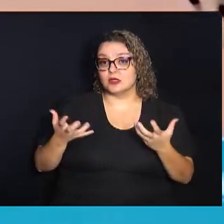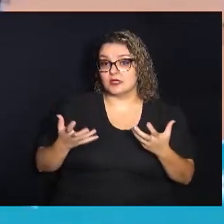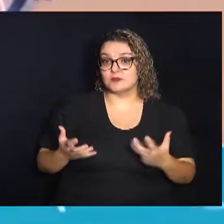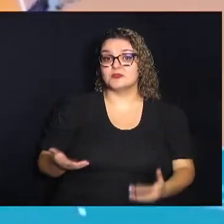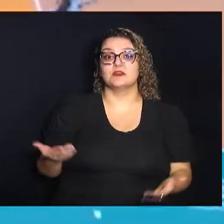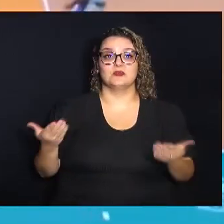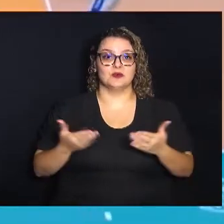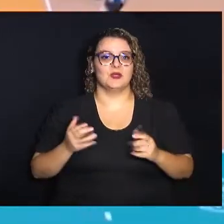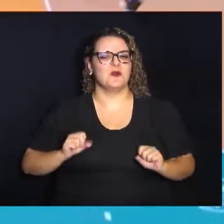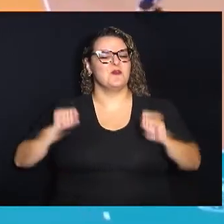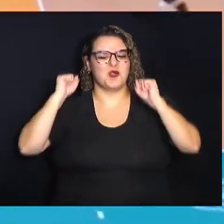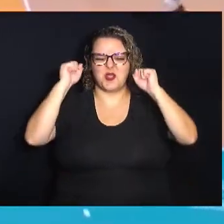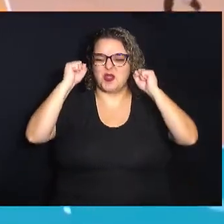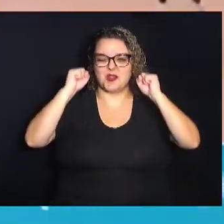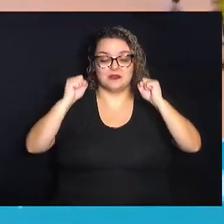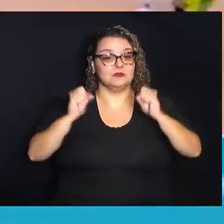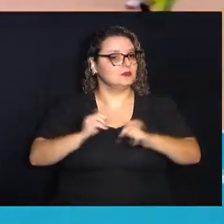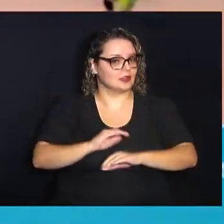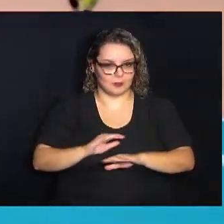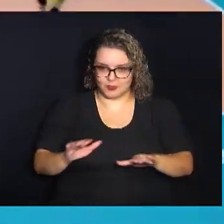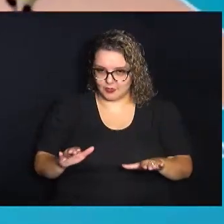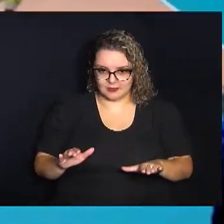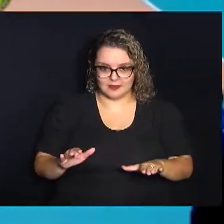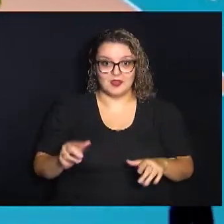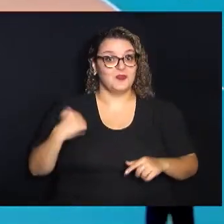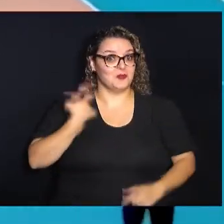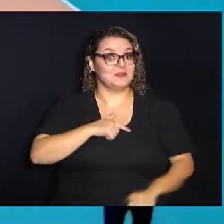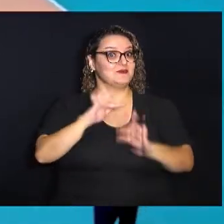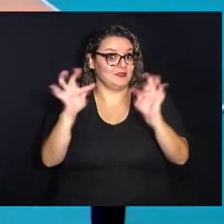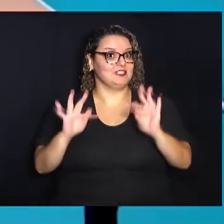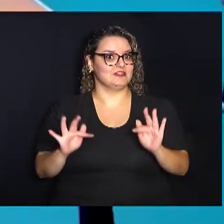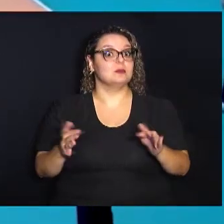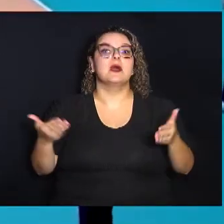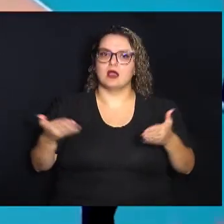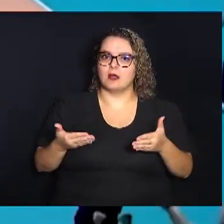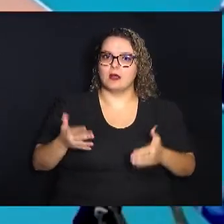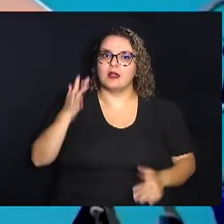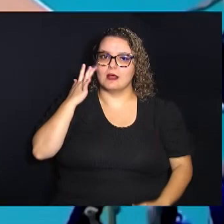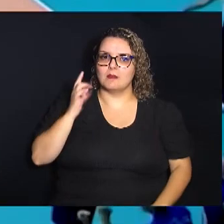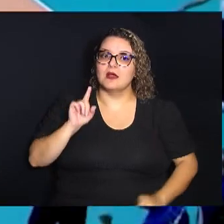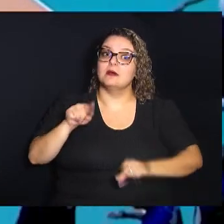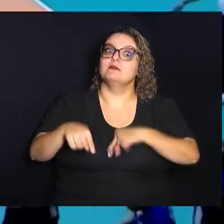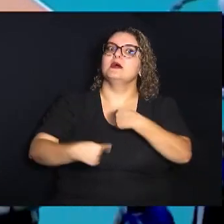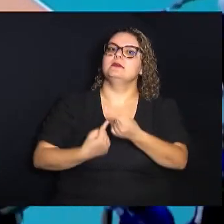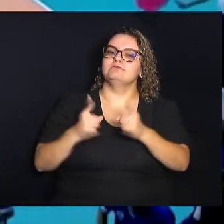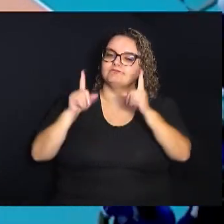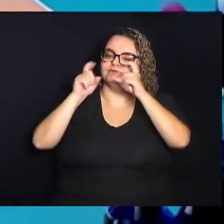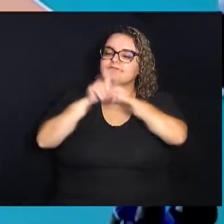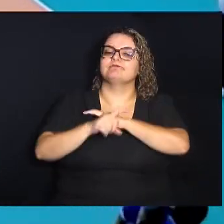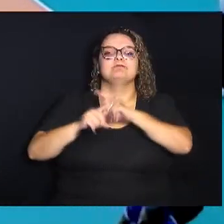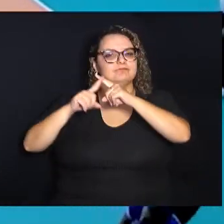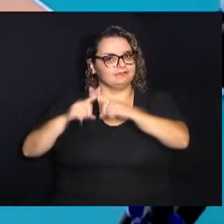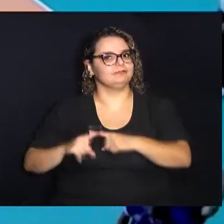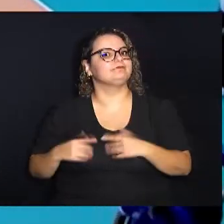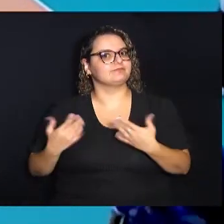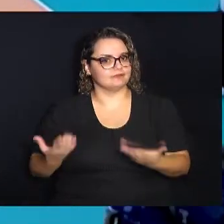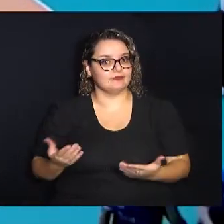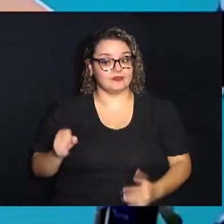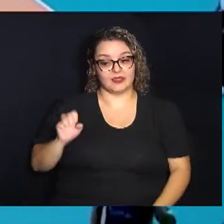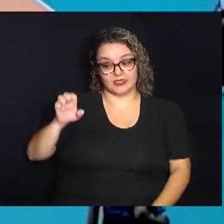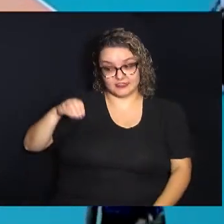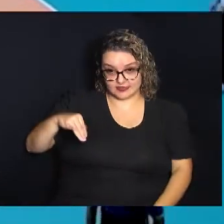já comemorou, já passou, você está feliz, mas agora amanhã vem outra fase, que é a